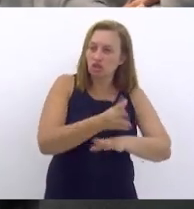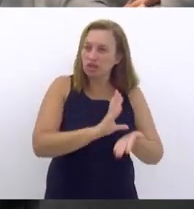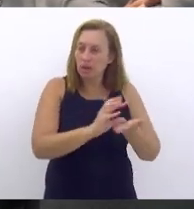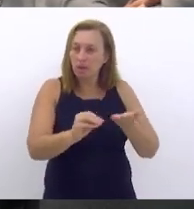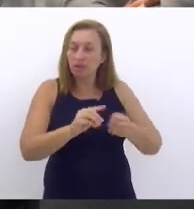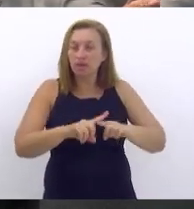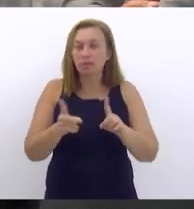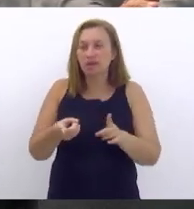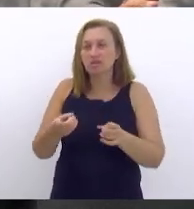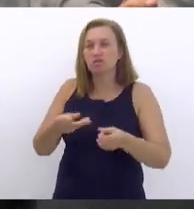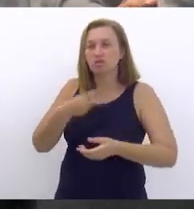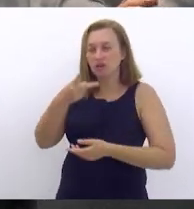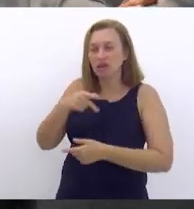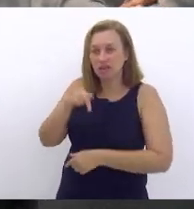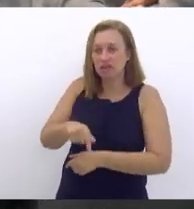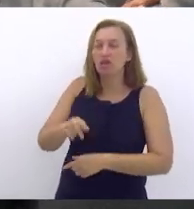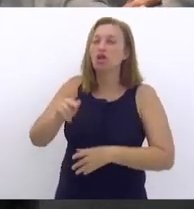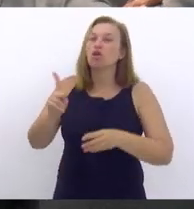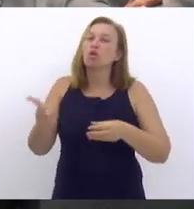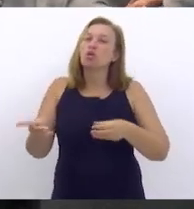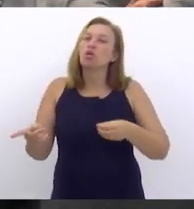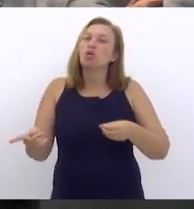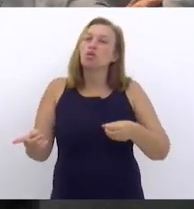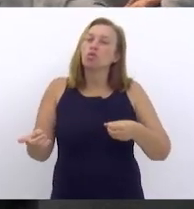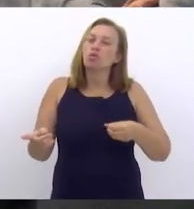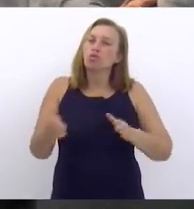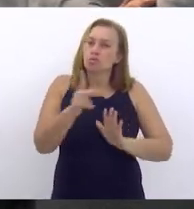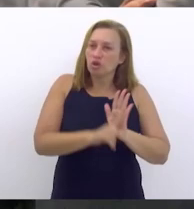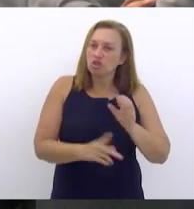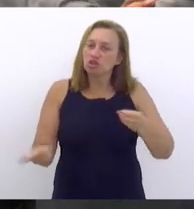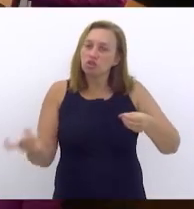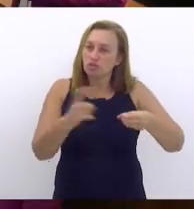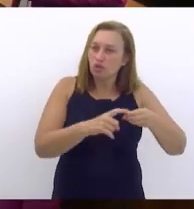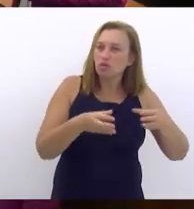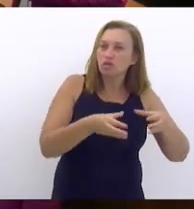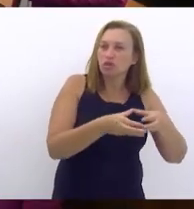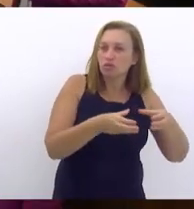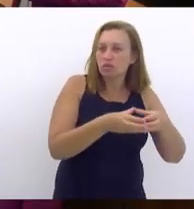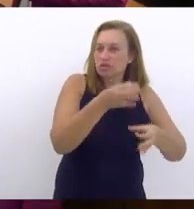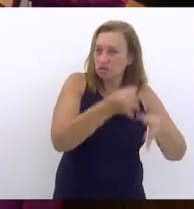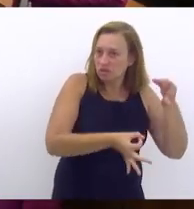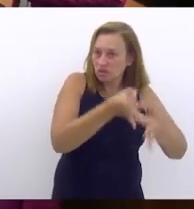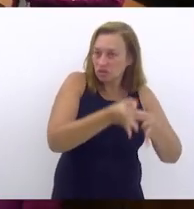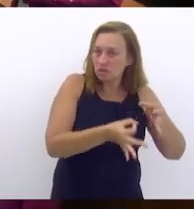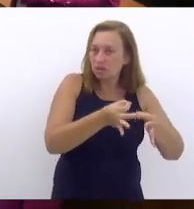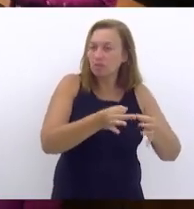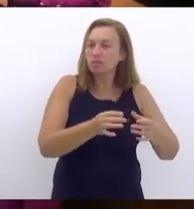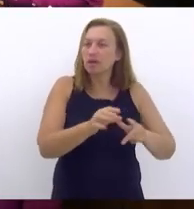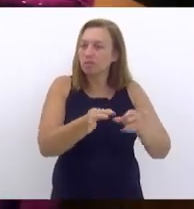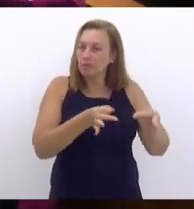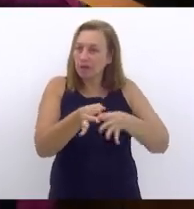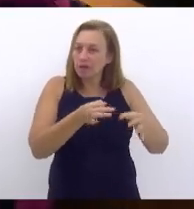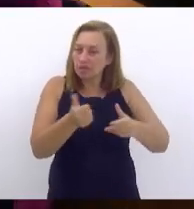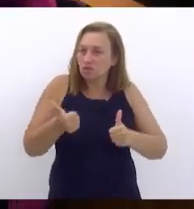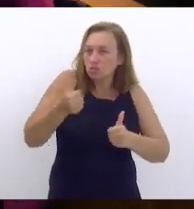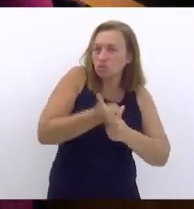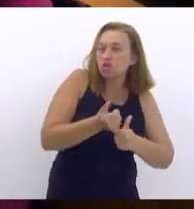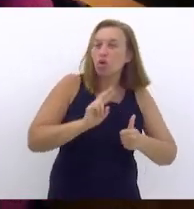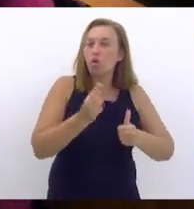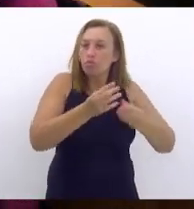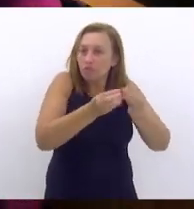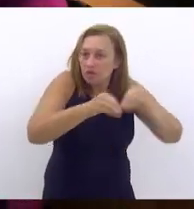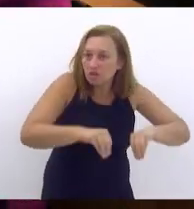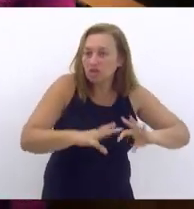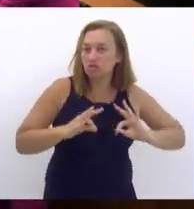que fique de entendimento, que o projeto volte à CCJ para a eventual elaboração de um substitutivo ou a prejudicabilidade em